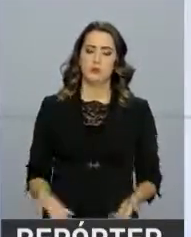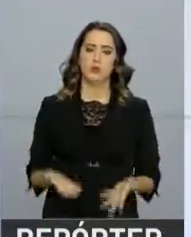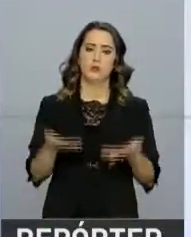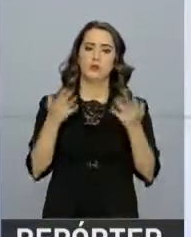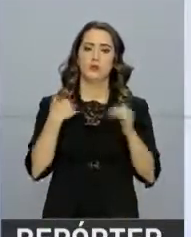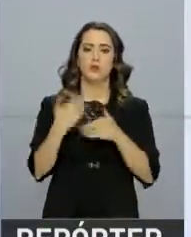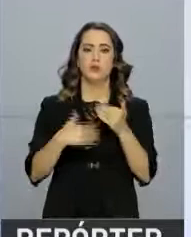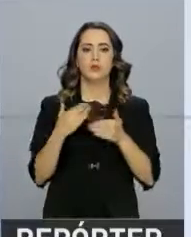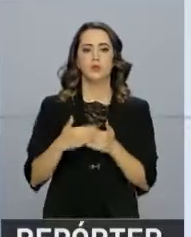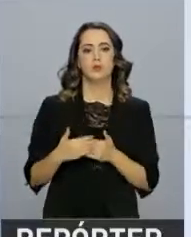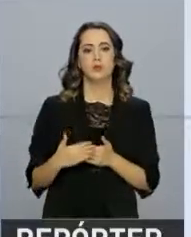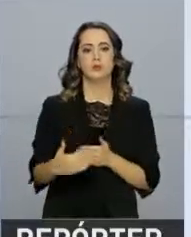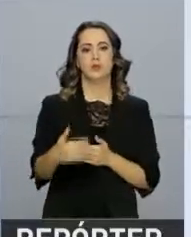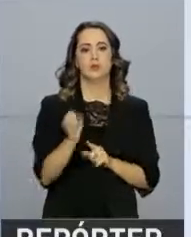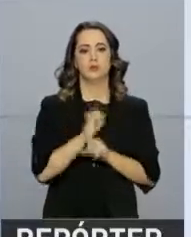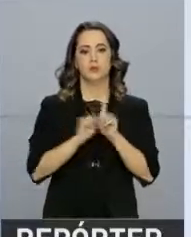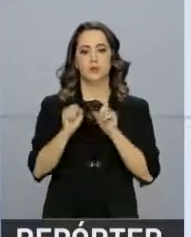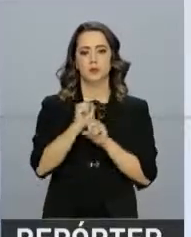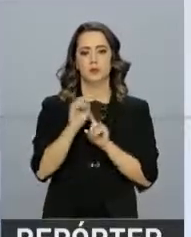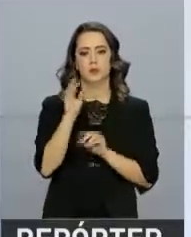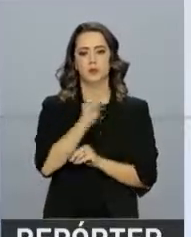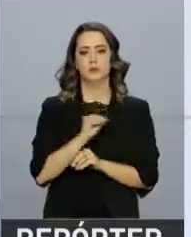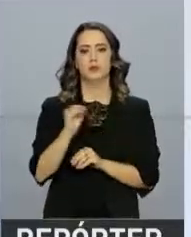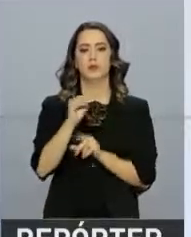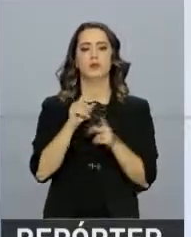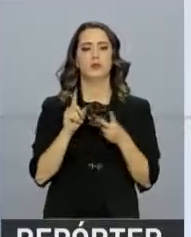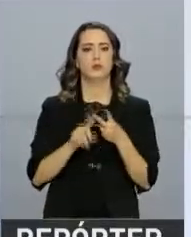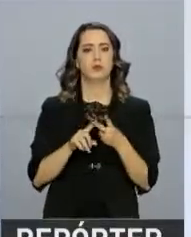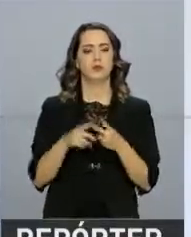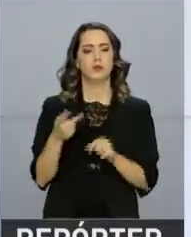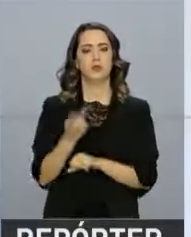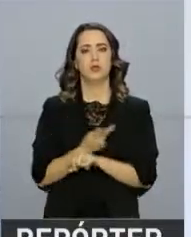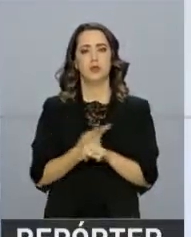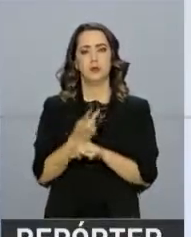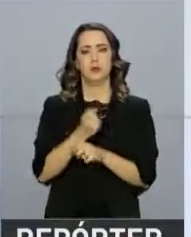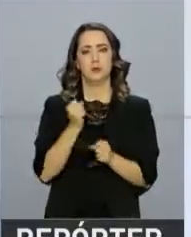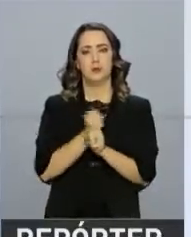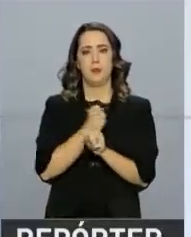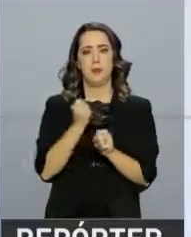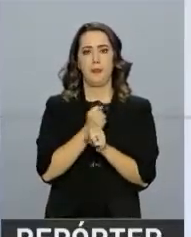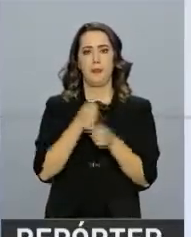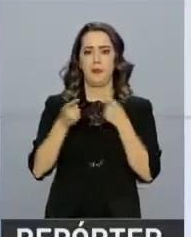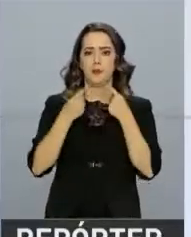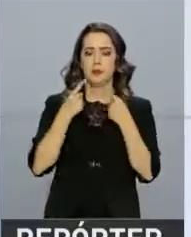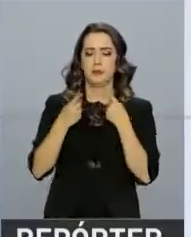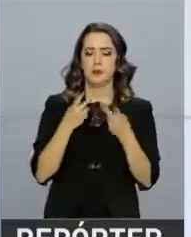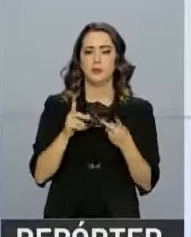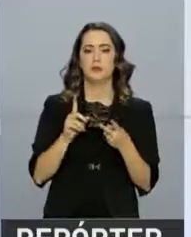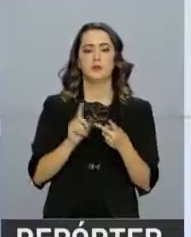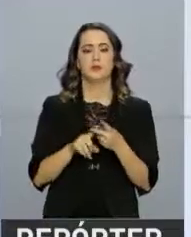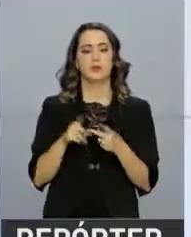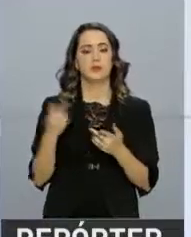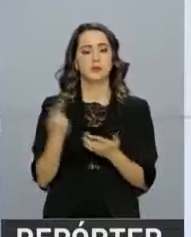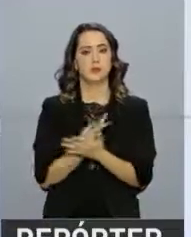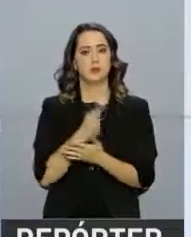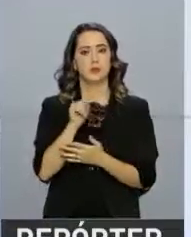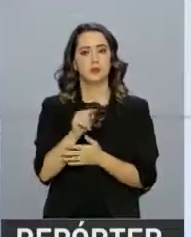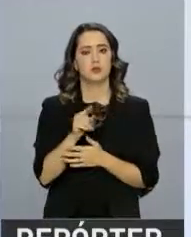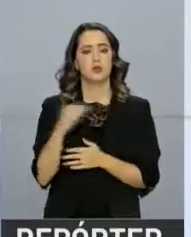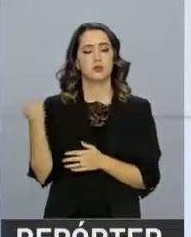do desenvolvimento social sustentável, da busca de construção de diálogos. Isso acontece, é